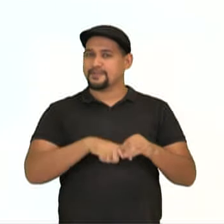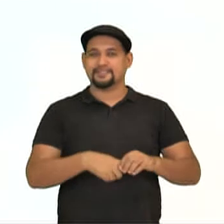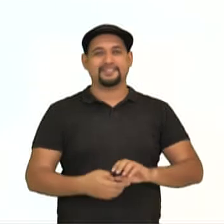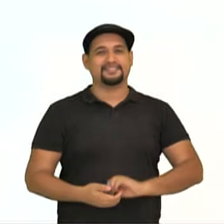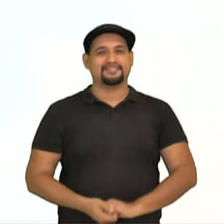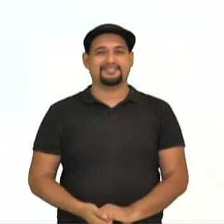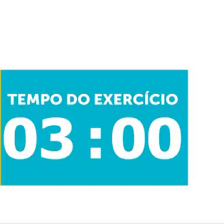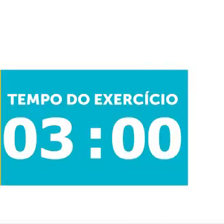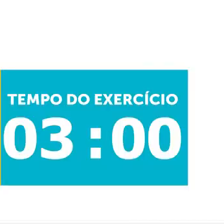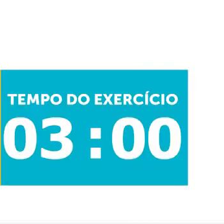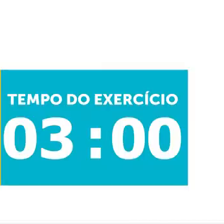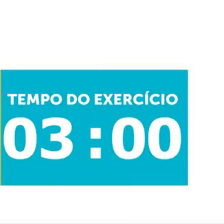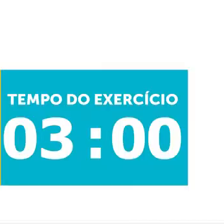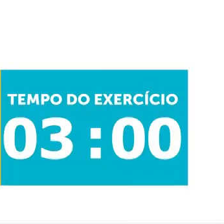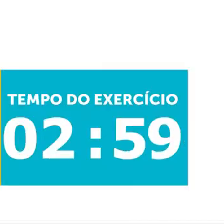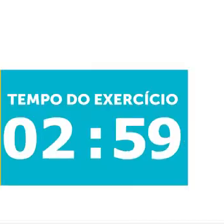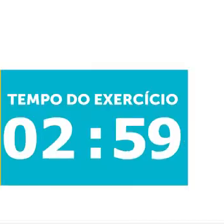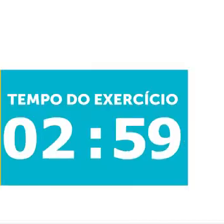conferir.